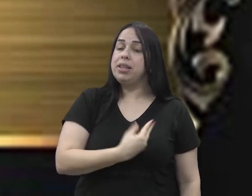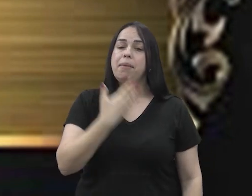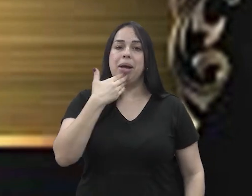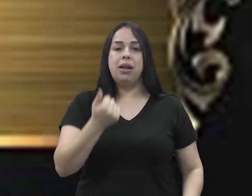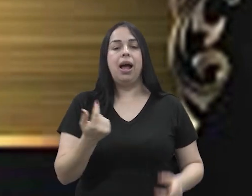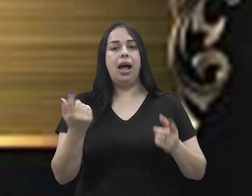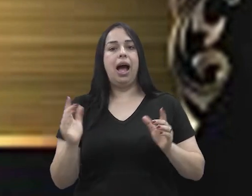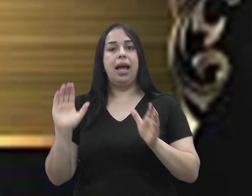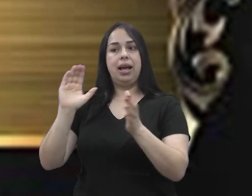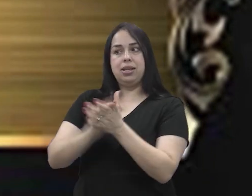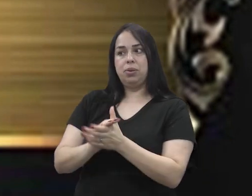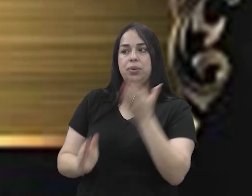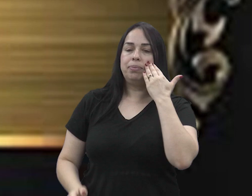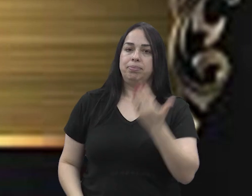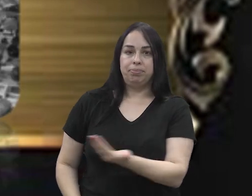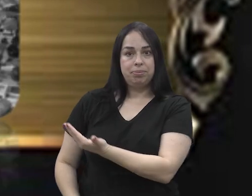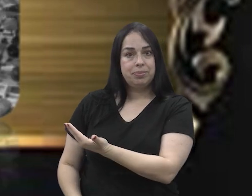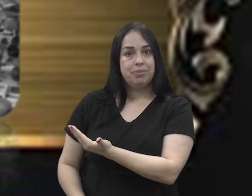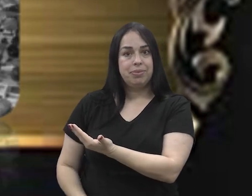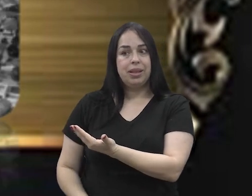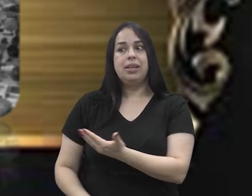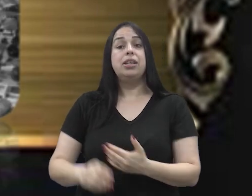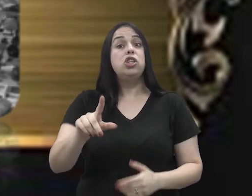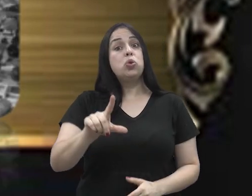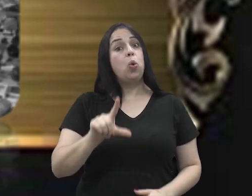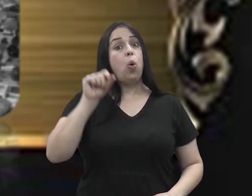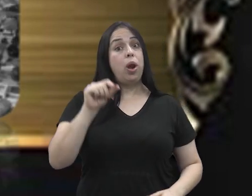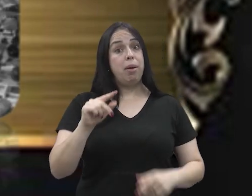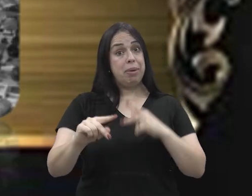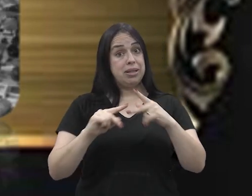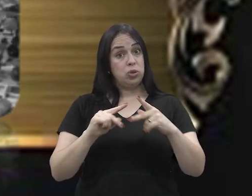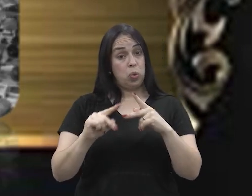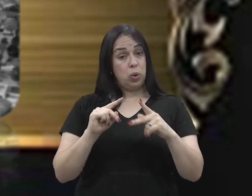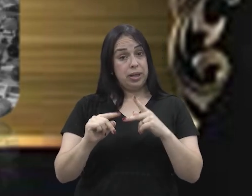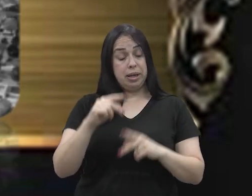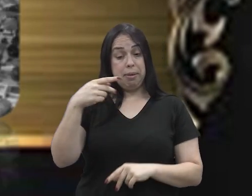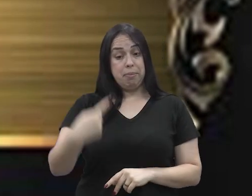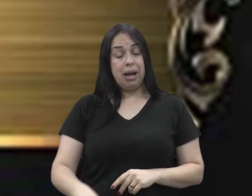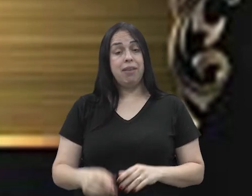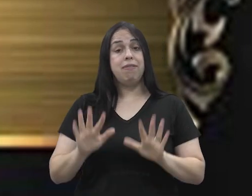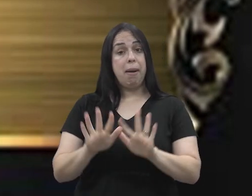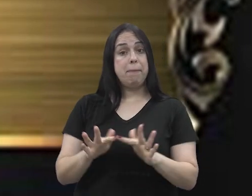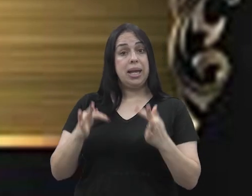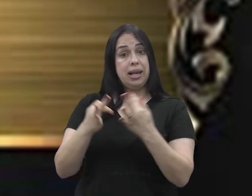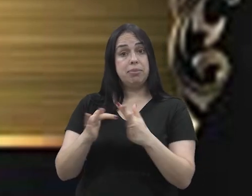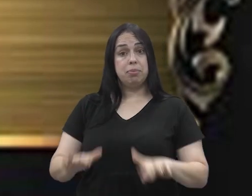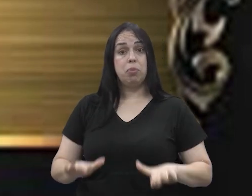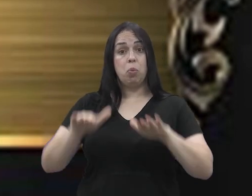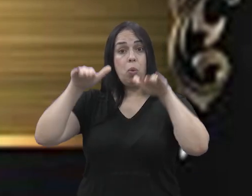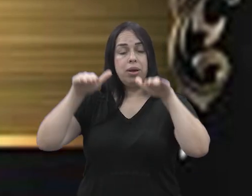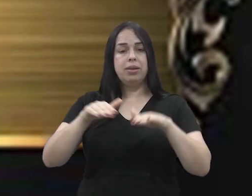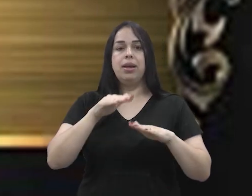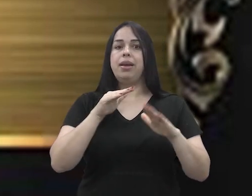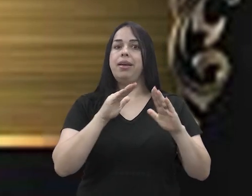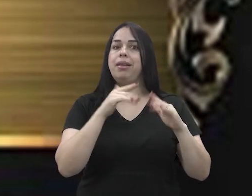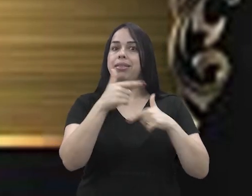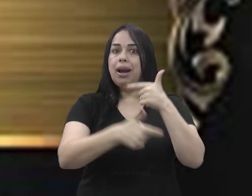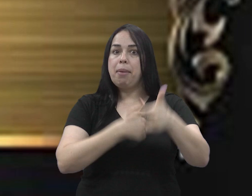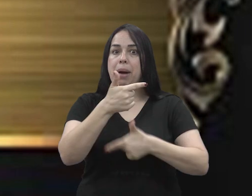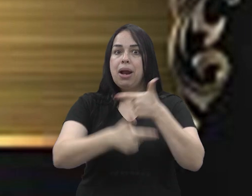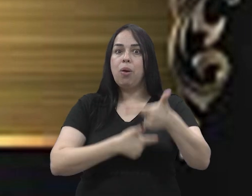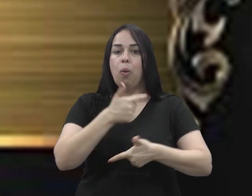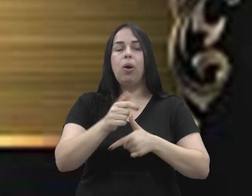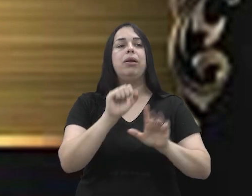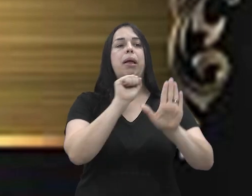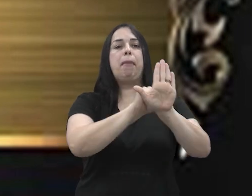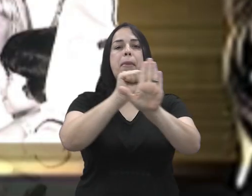se casou com Randa Abudonitá e escolheu São José dos Campos para criar os 4 filhos. Ramzi trabalhou por 10 anos como